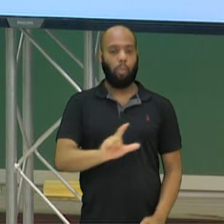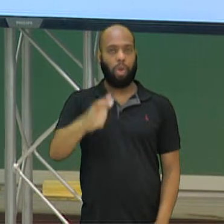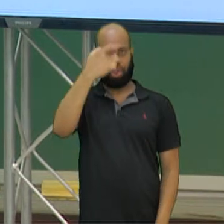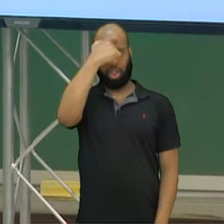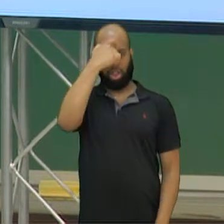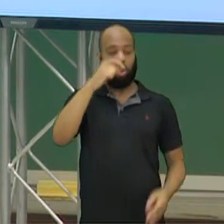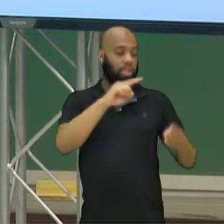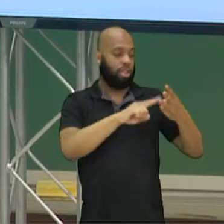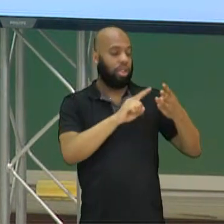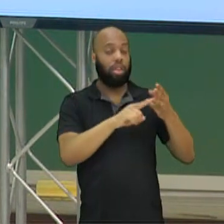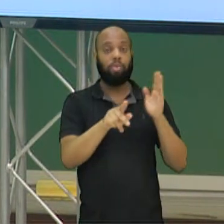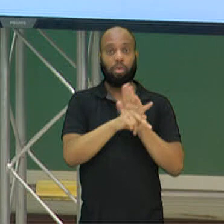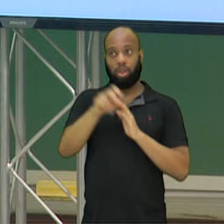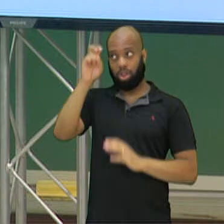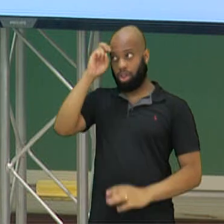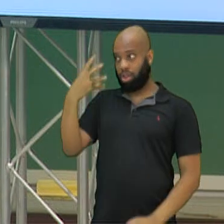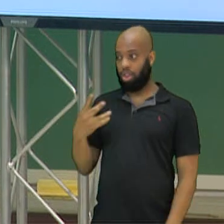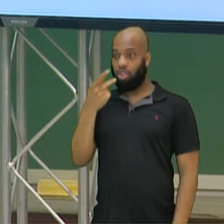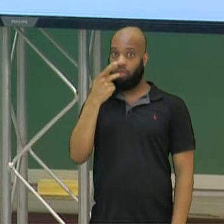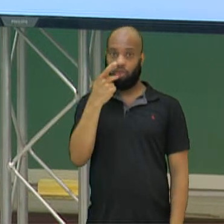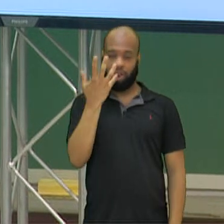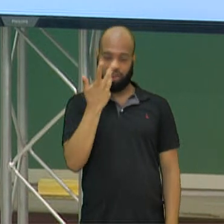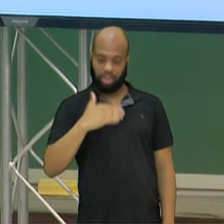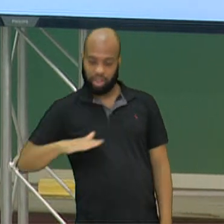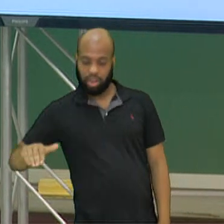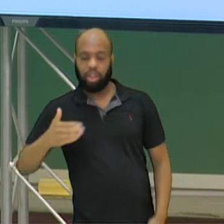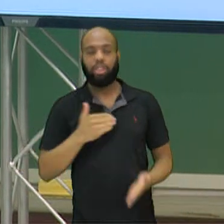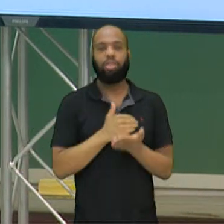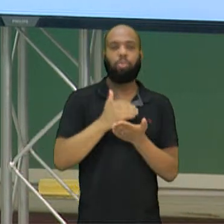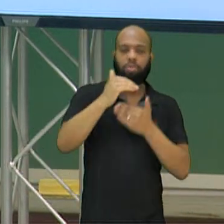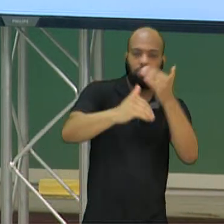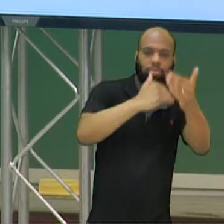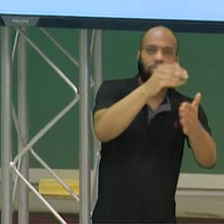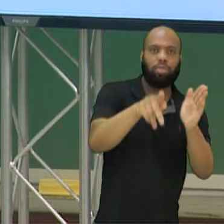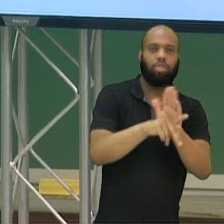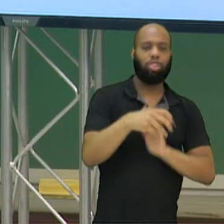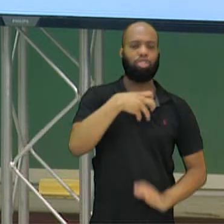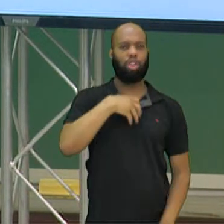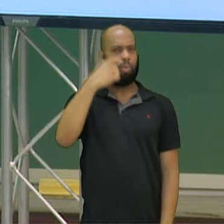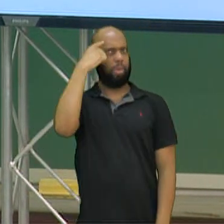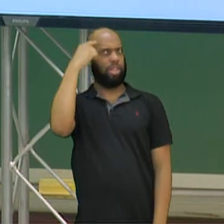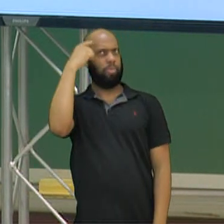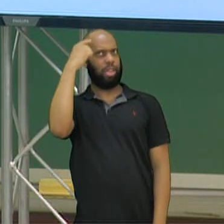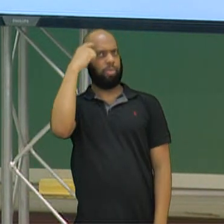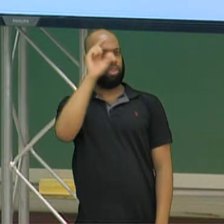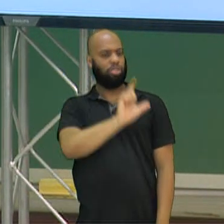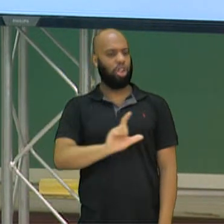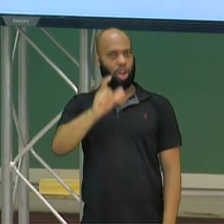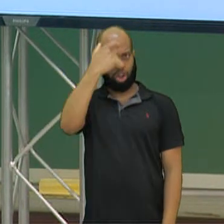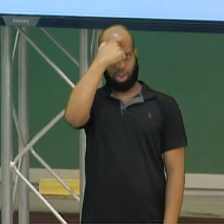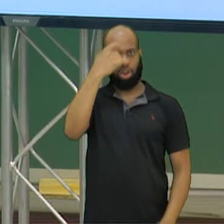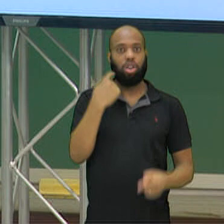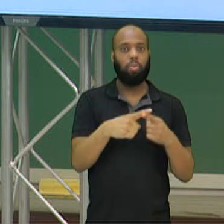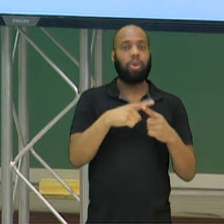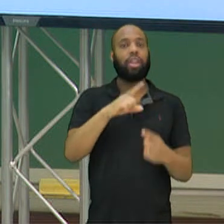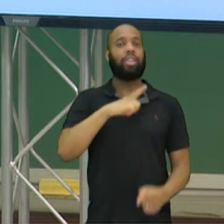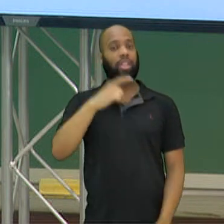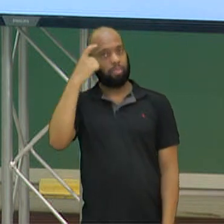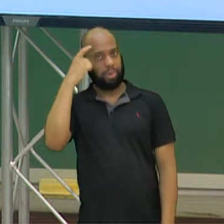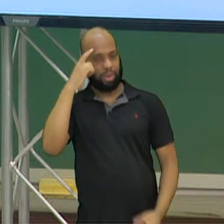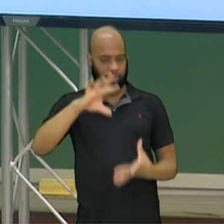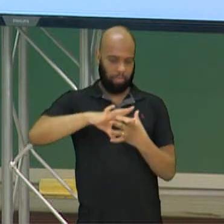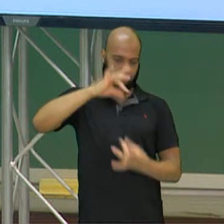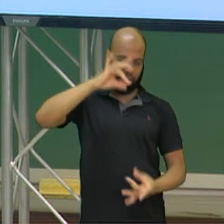o Piaget, a criança começa a desenvolver aquilo que a gente chama de raciocínio lógico, aonde ela vai ter um pensamento